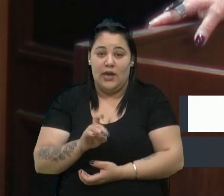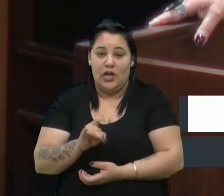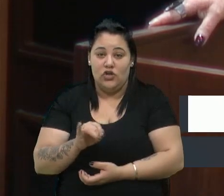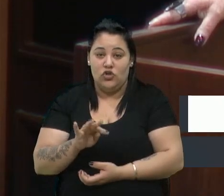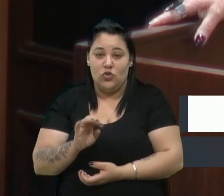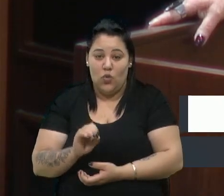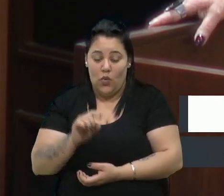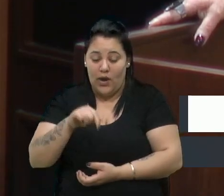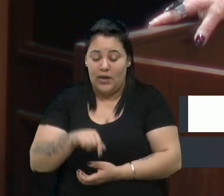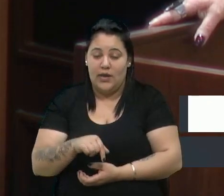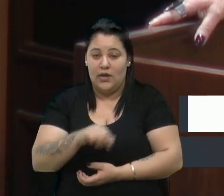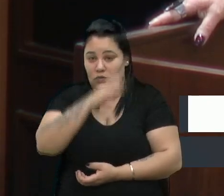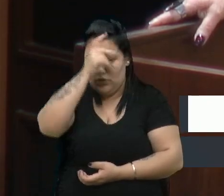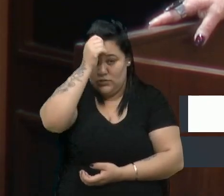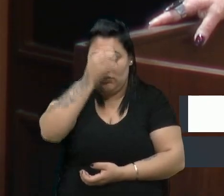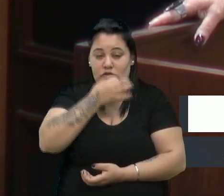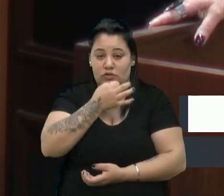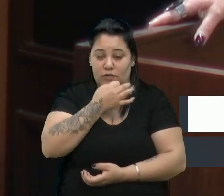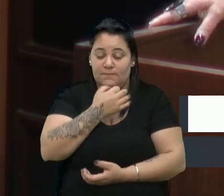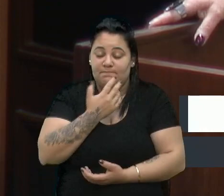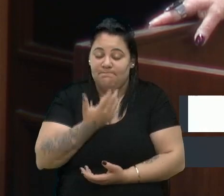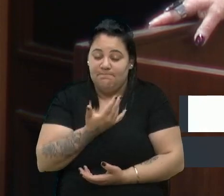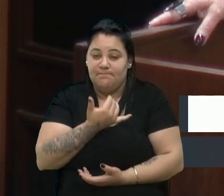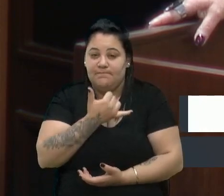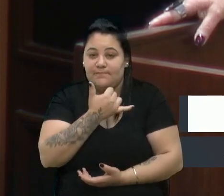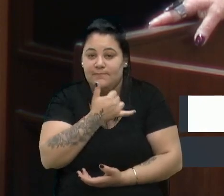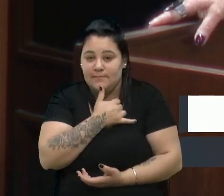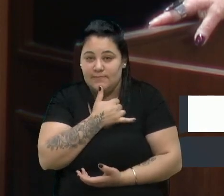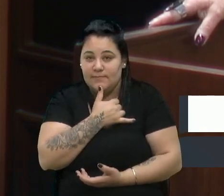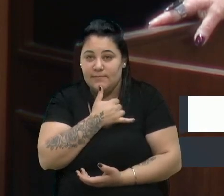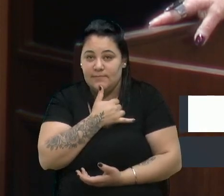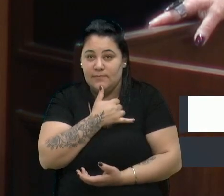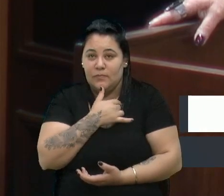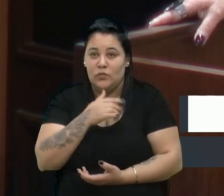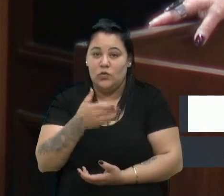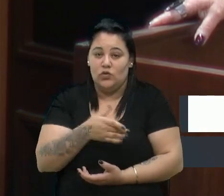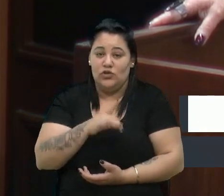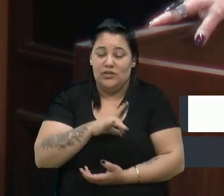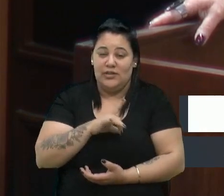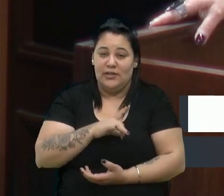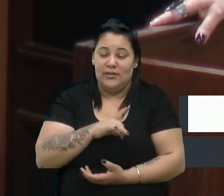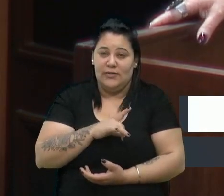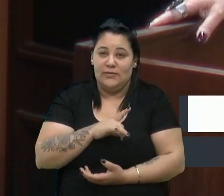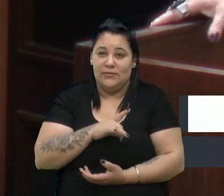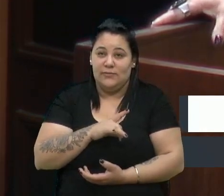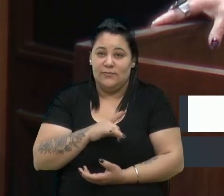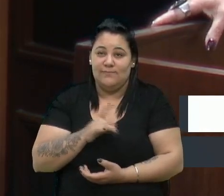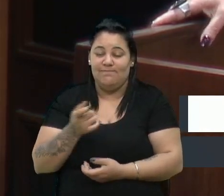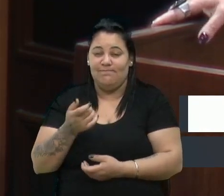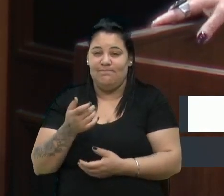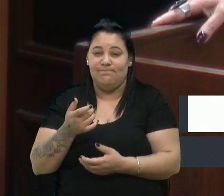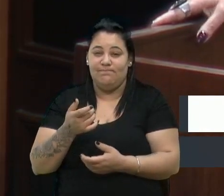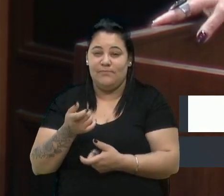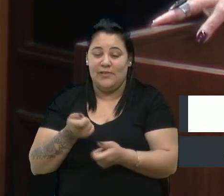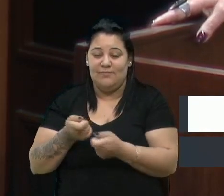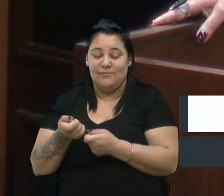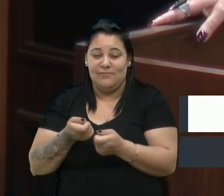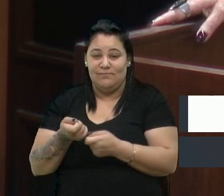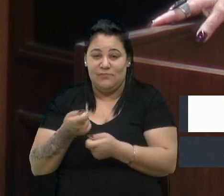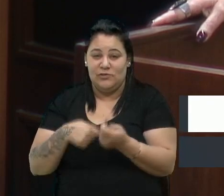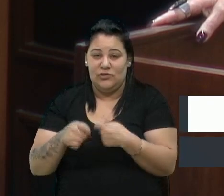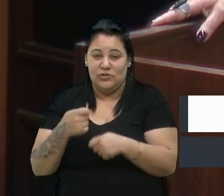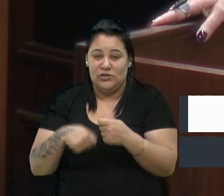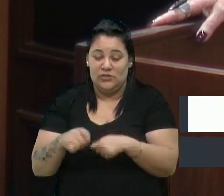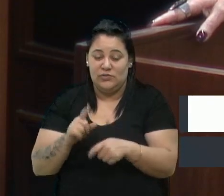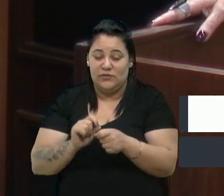que está, infelizmente, com uma margem de negociação para fazer empréstimo à